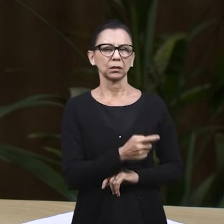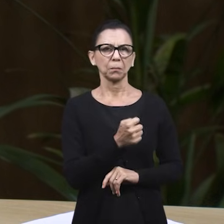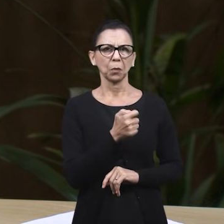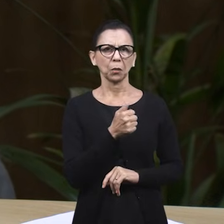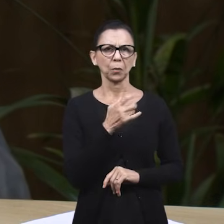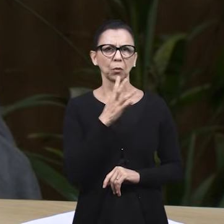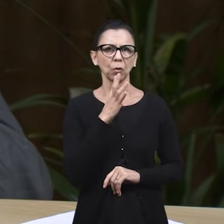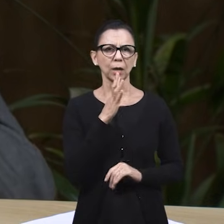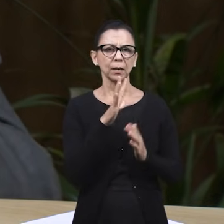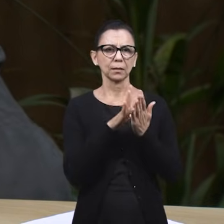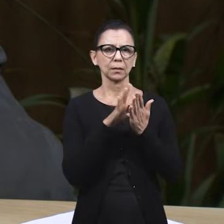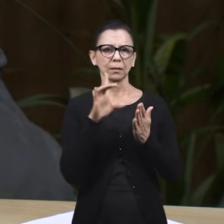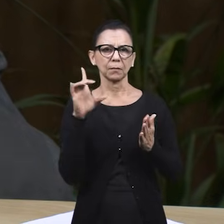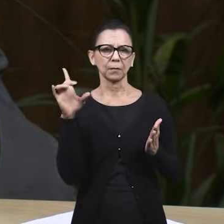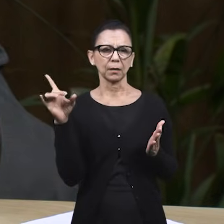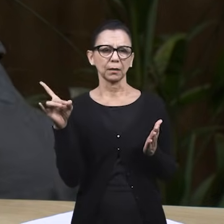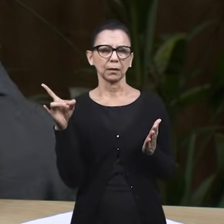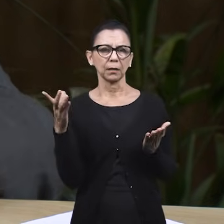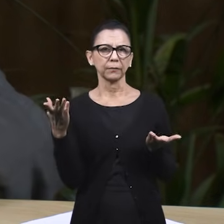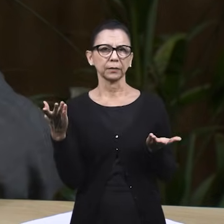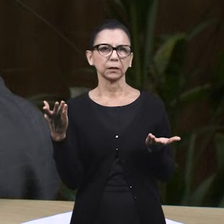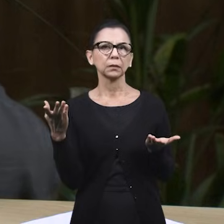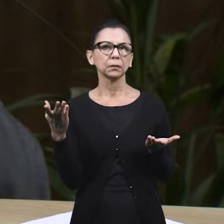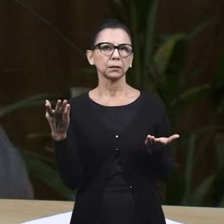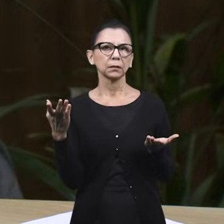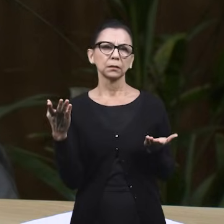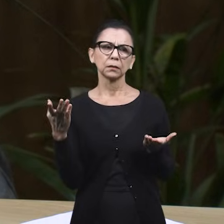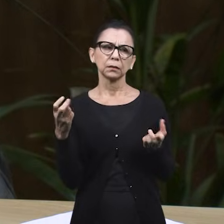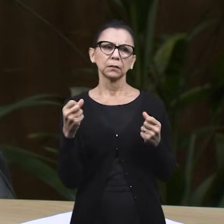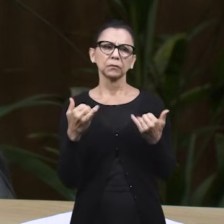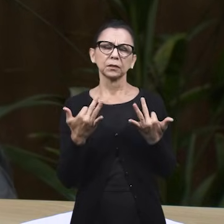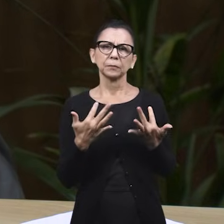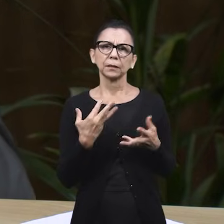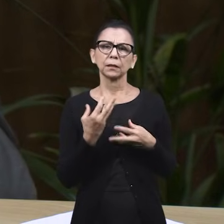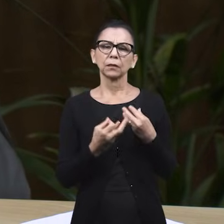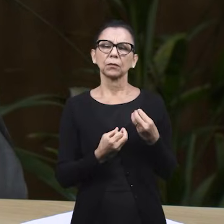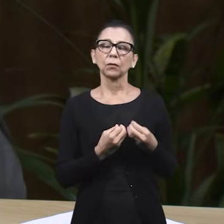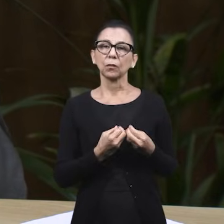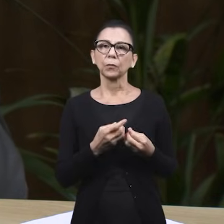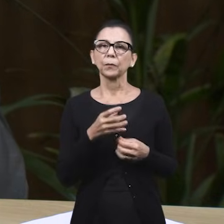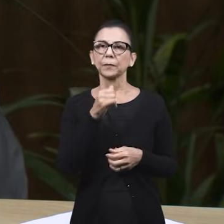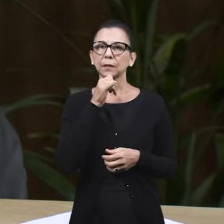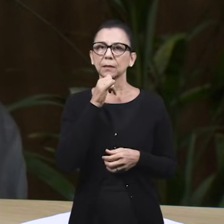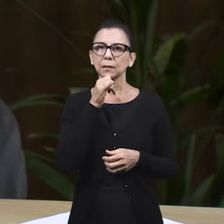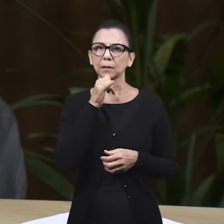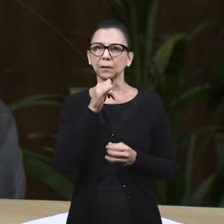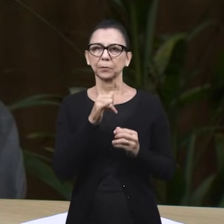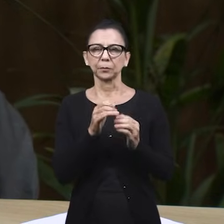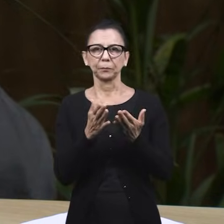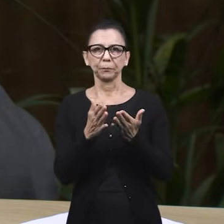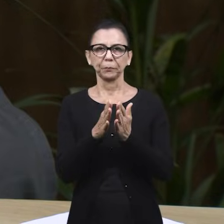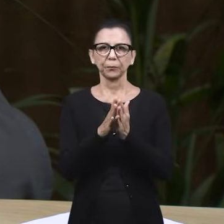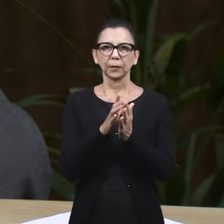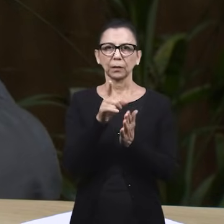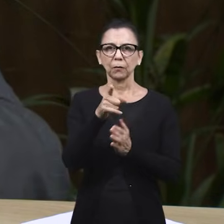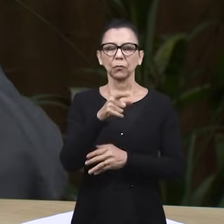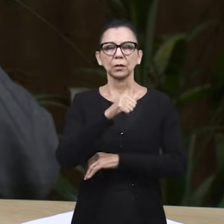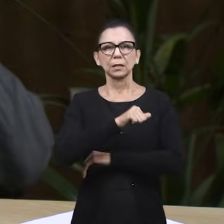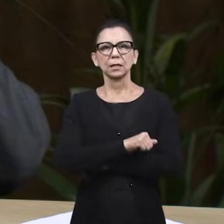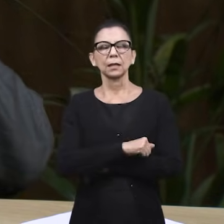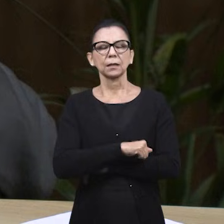você vai estar em contato. Por isso nós falamos da seriedade da palavra, da grandiosidade dela. Você não chega na palavra, você